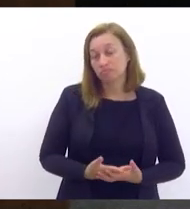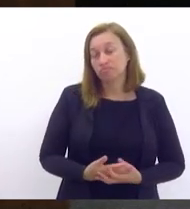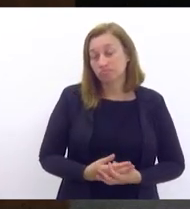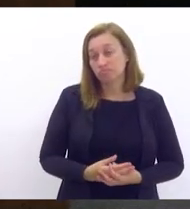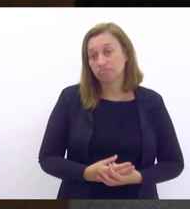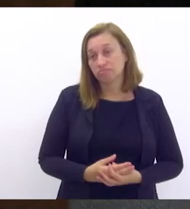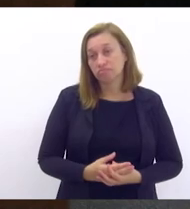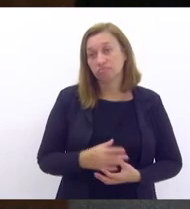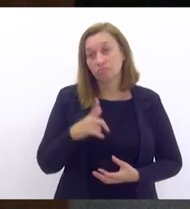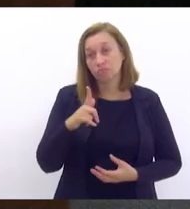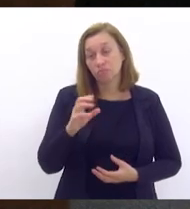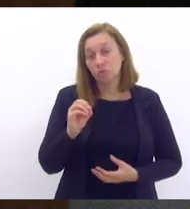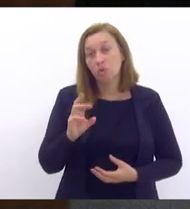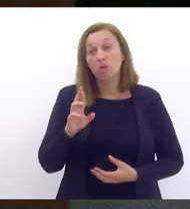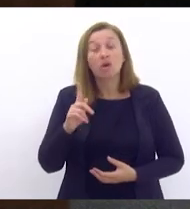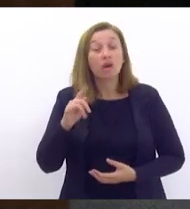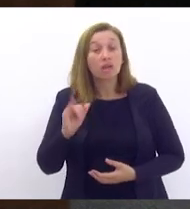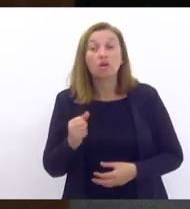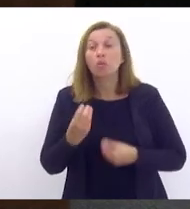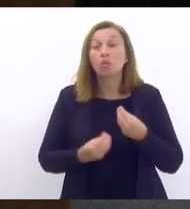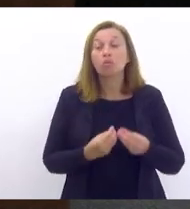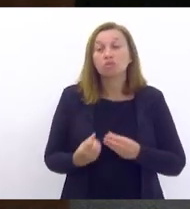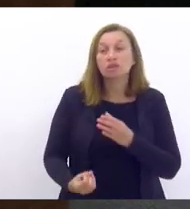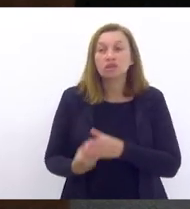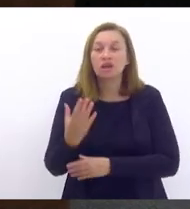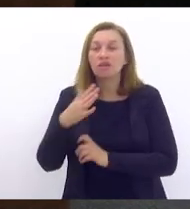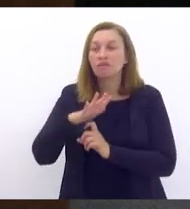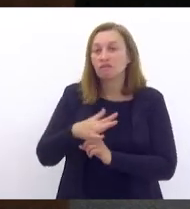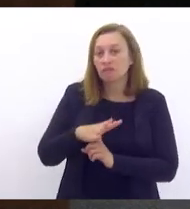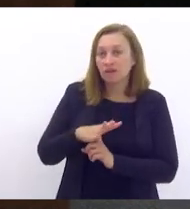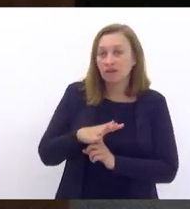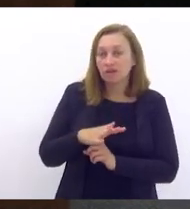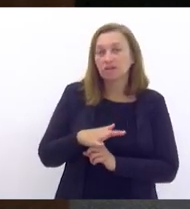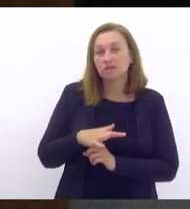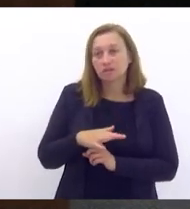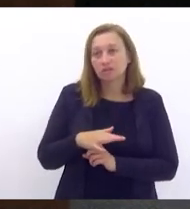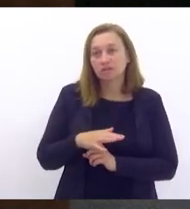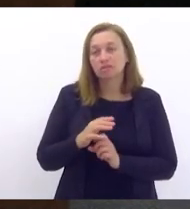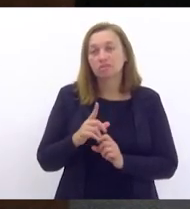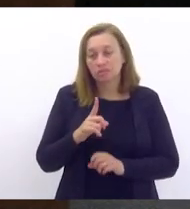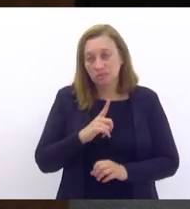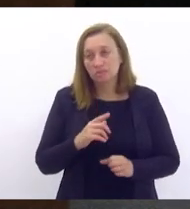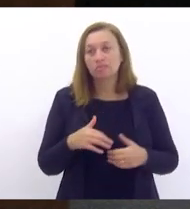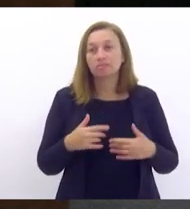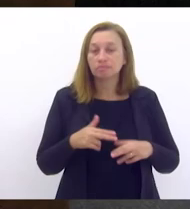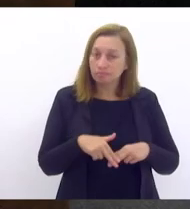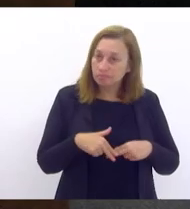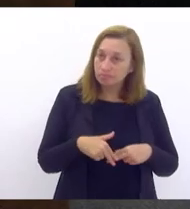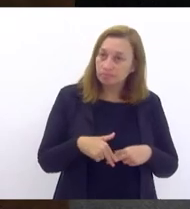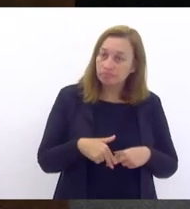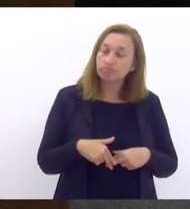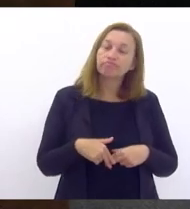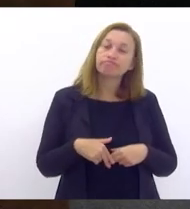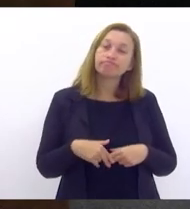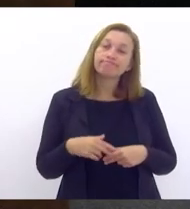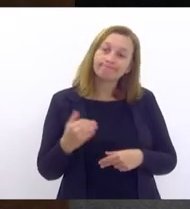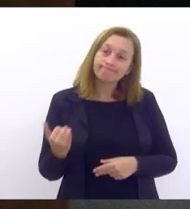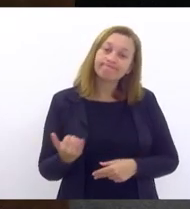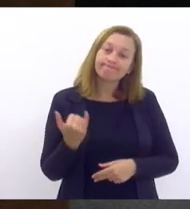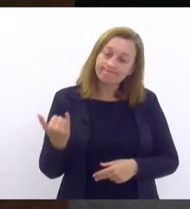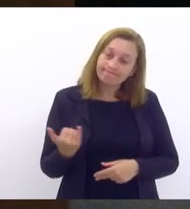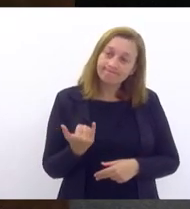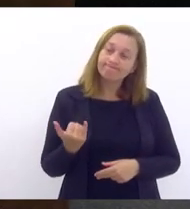alimentação orgânica, como criar feiras, espaços direcionados para que tenha. Portanto, é meritório,